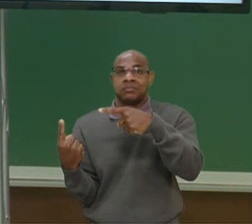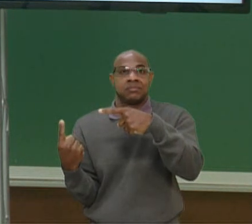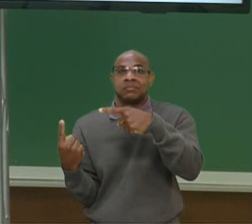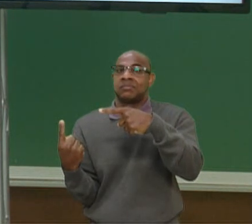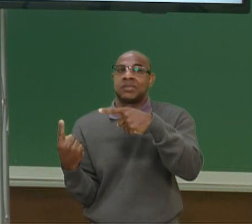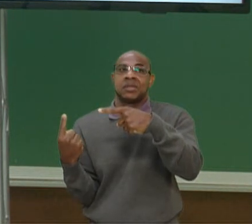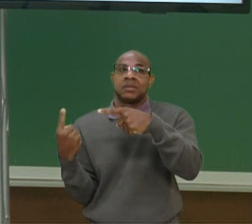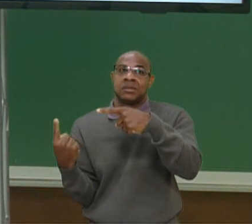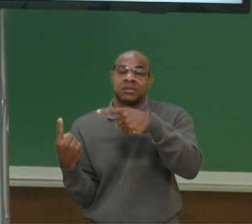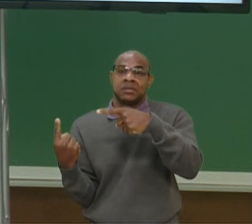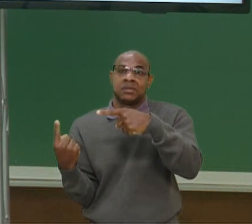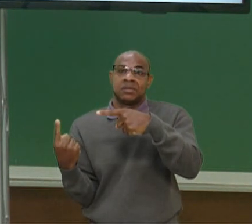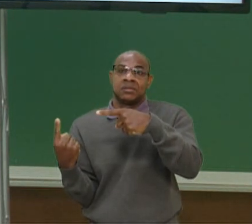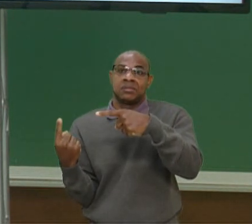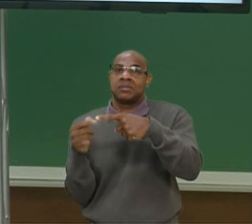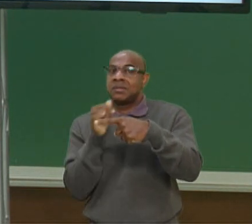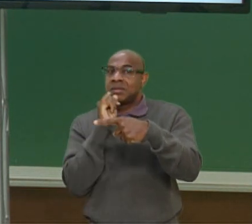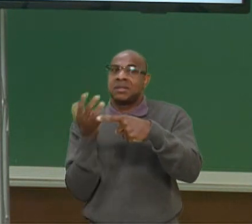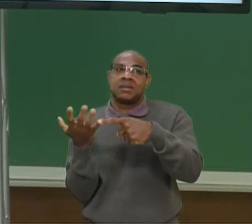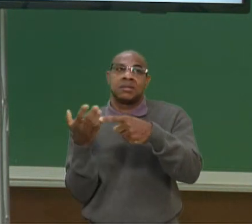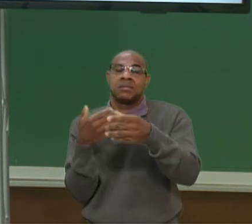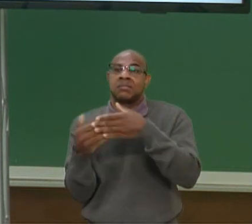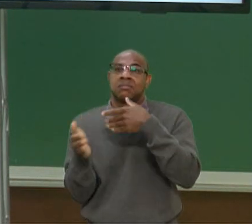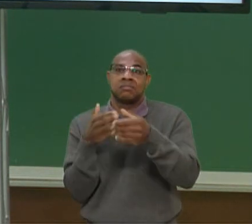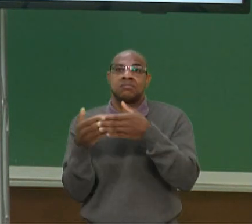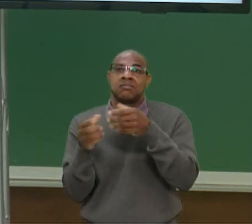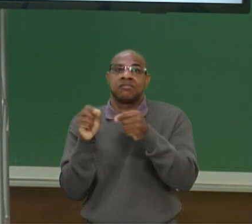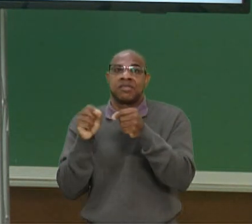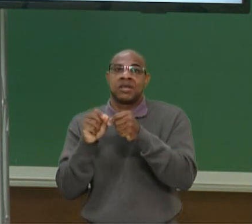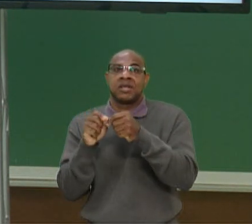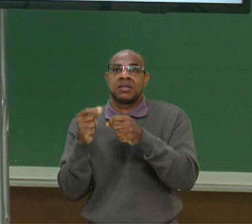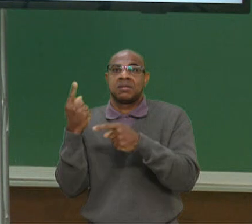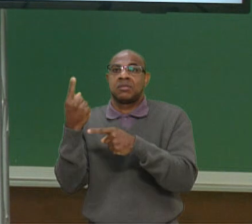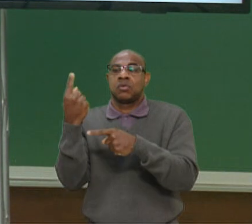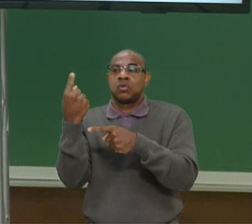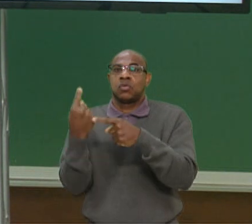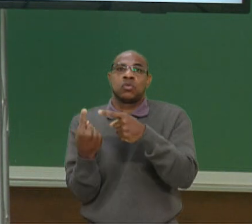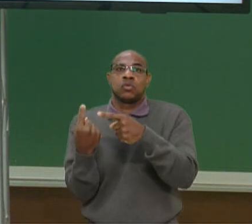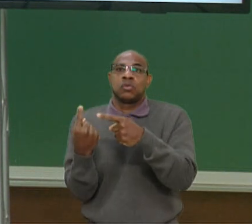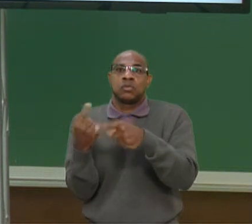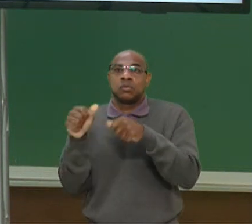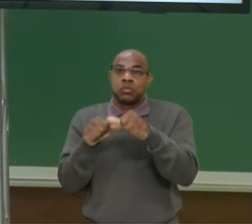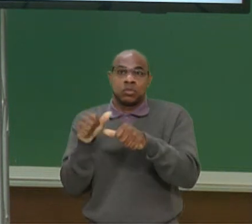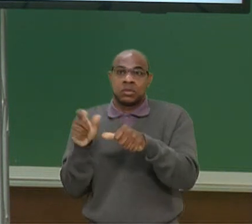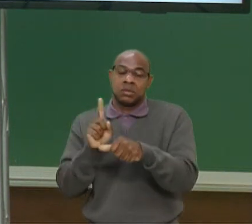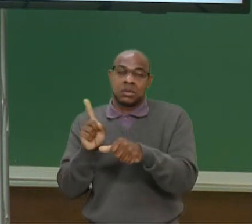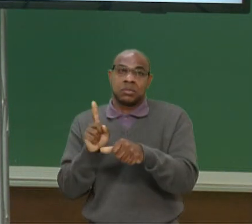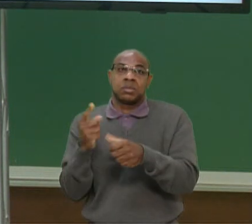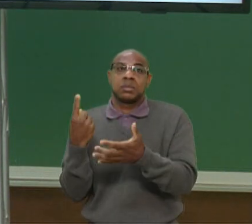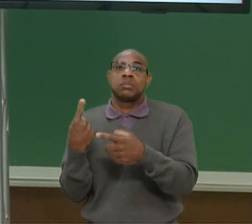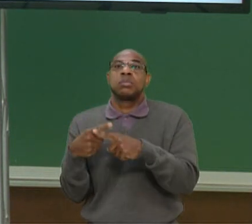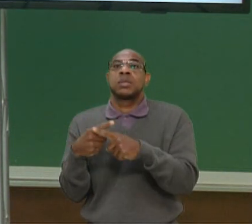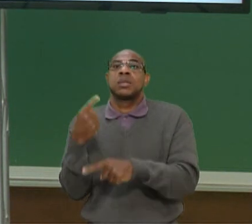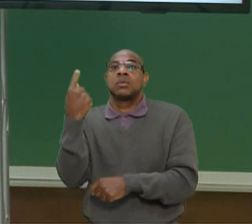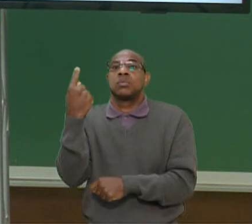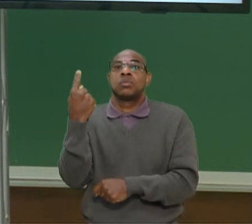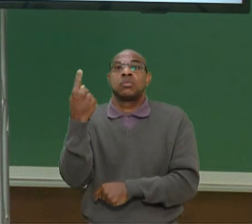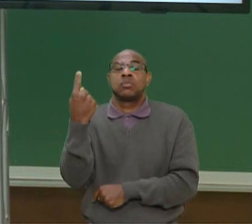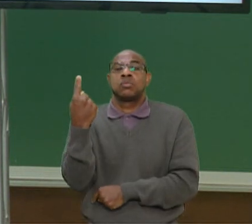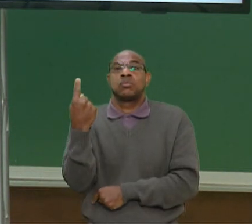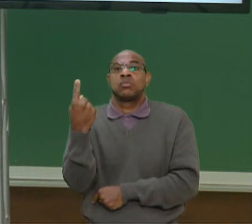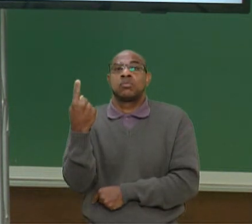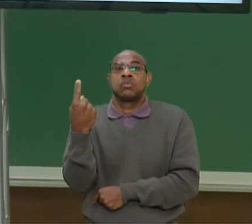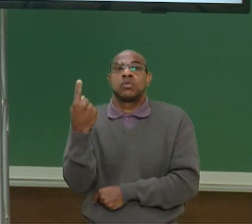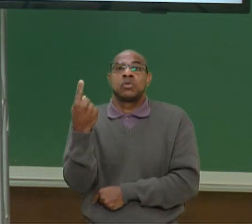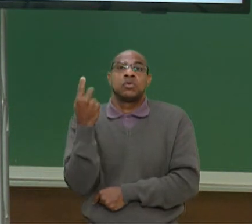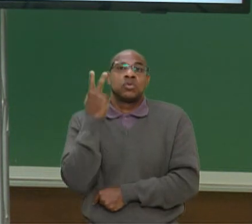dar o resultado 1. Quando eu multiplico a qualquer operação por 1, eu altero? Não, porque o 1 é o elemento